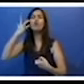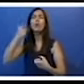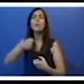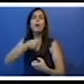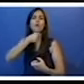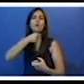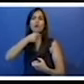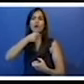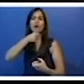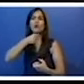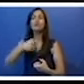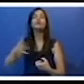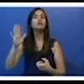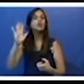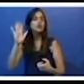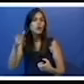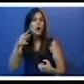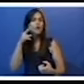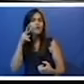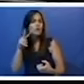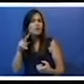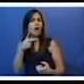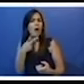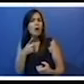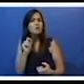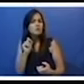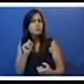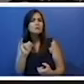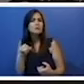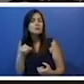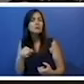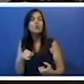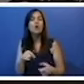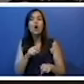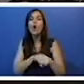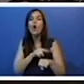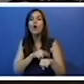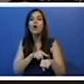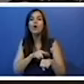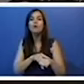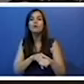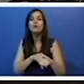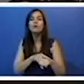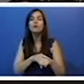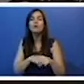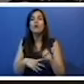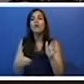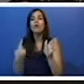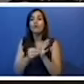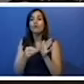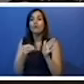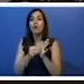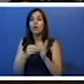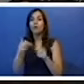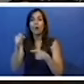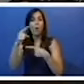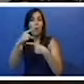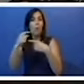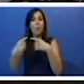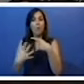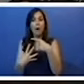Eu já ouvi isso daqui Sim eu já ouvi falar por favor senhor que horas são faltam um quarto para as duas horas